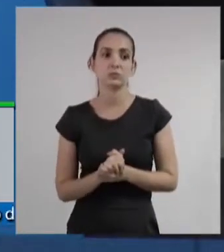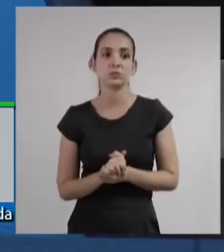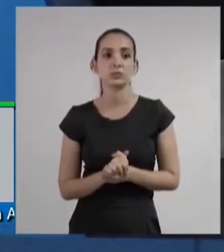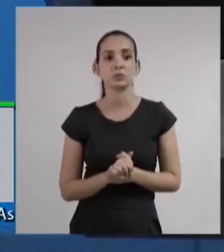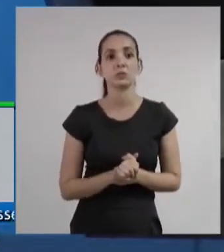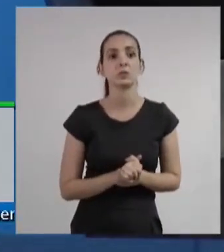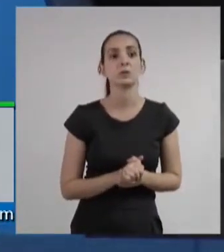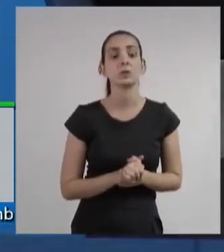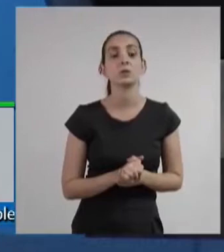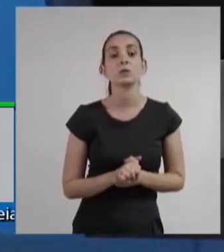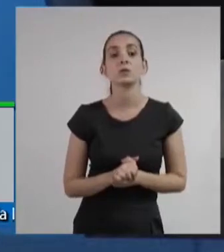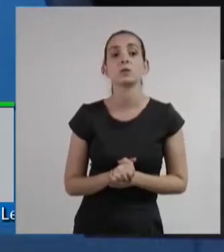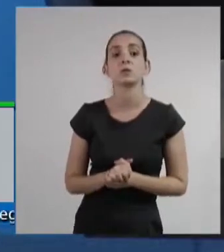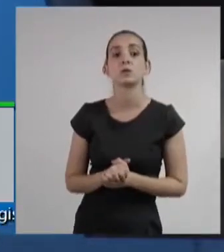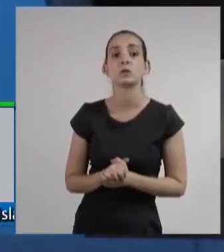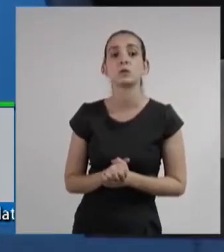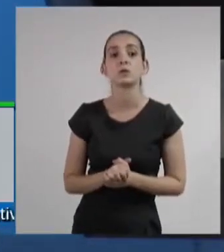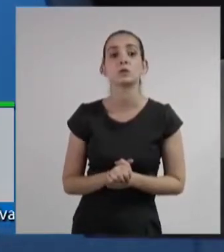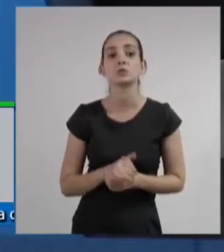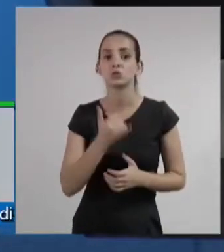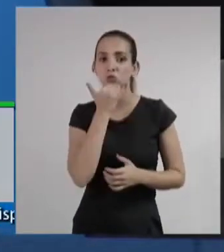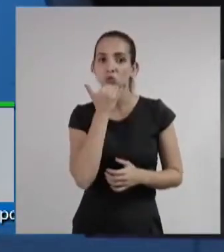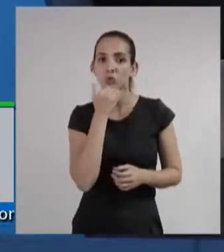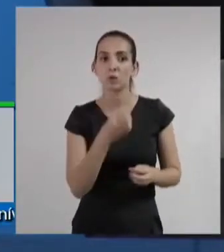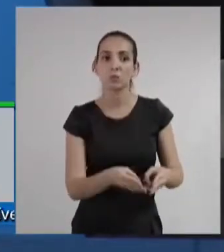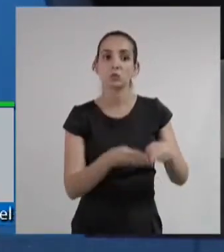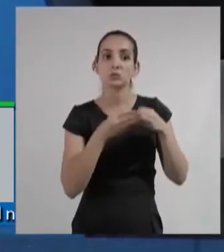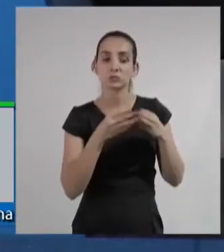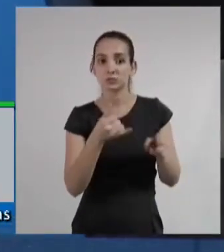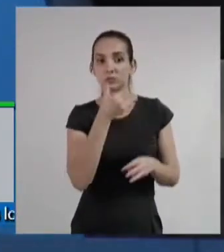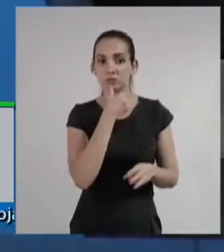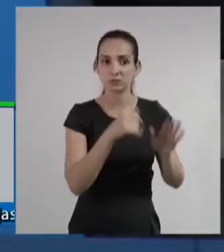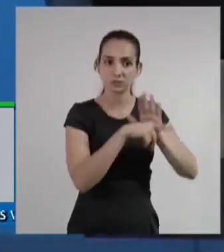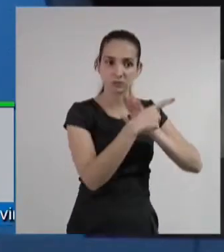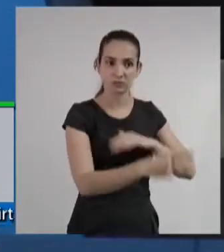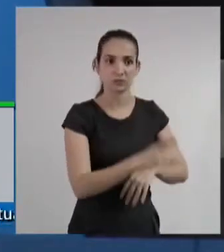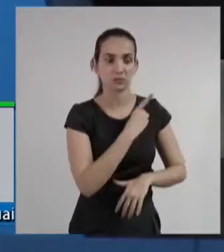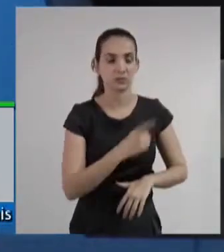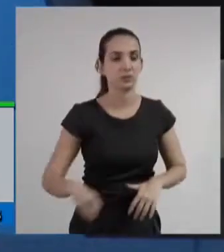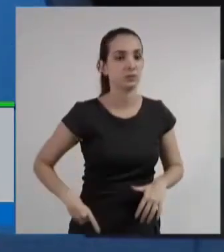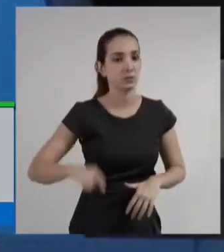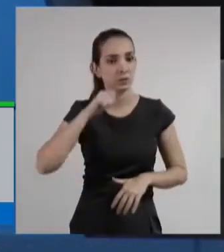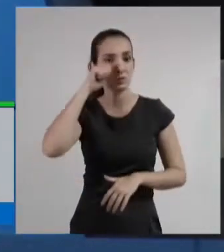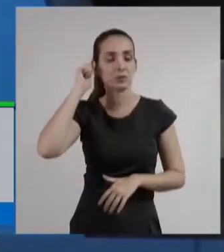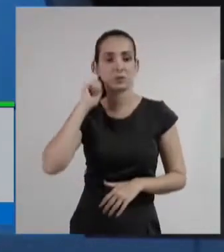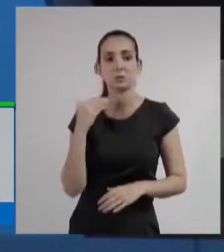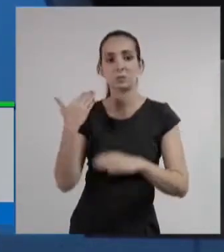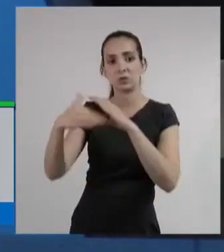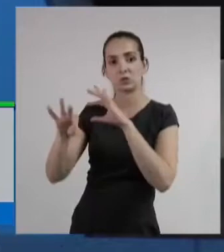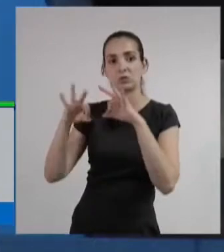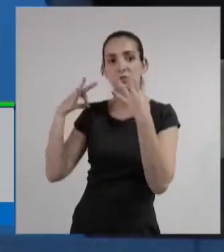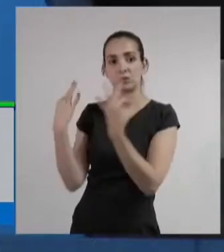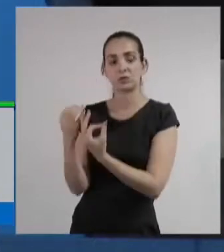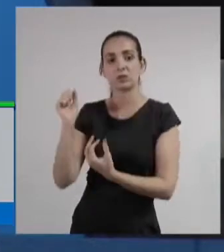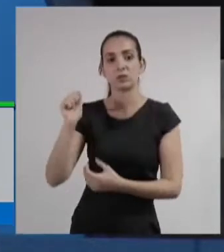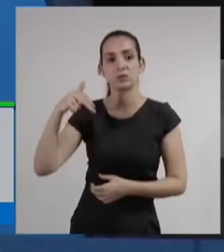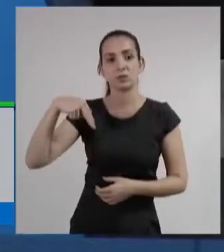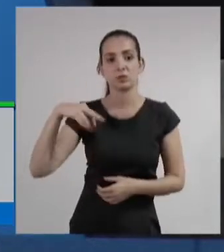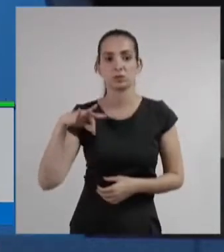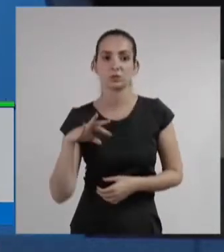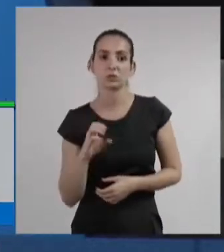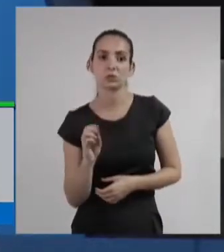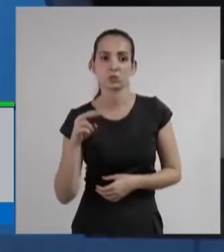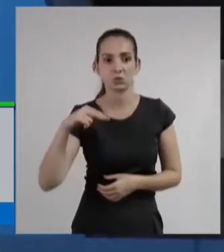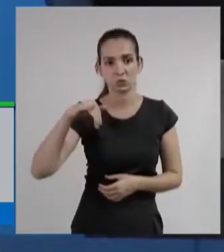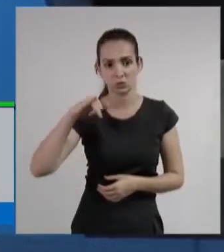Ou melhor, moção de pesar de autoria da deputada Marildo Cruz, endereçada aos familiares de Antônio Olívio